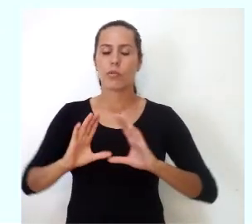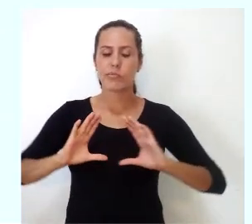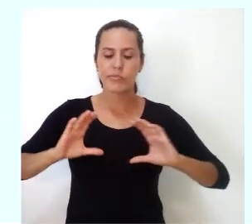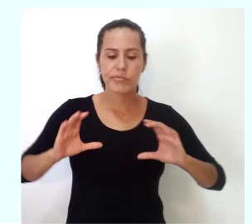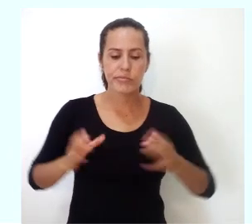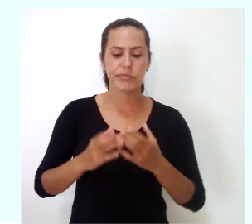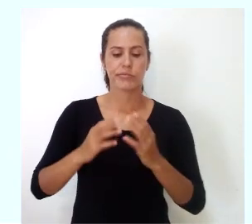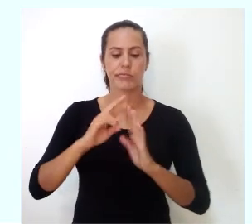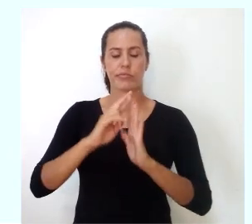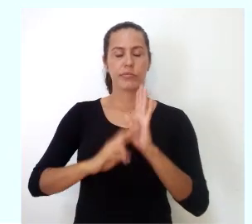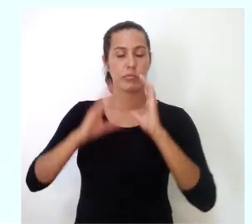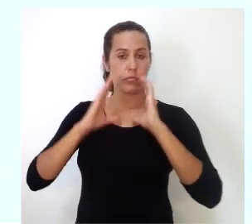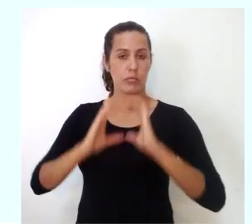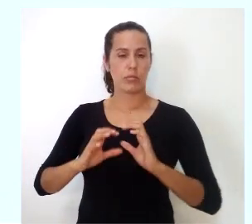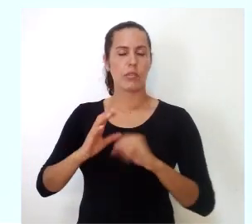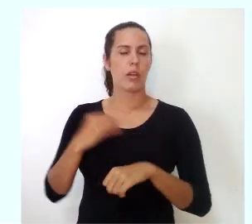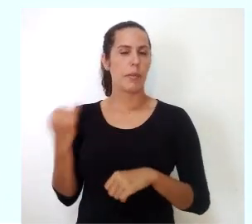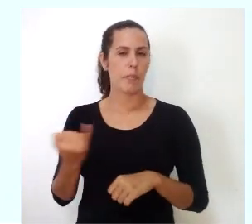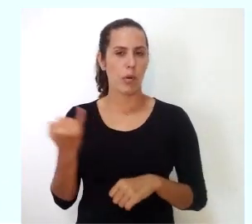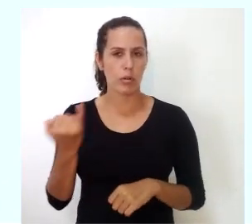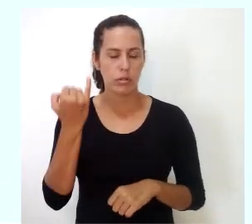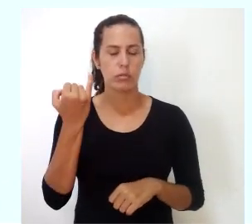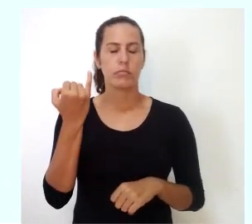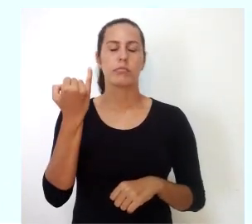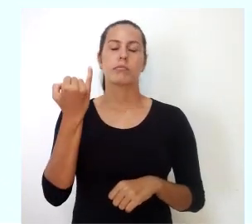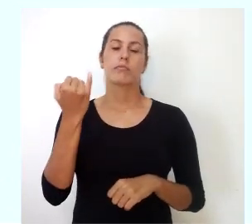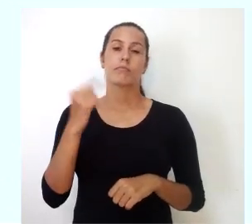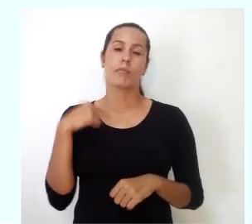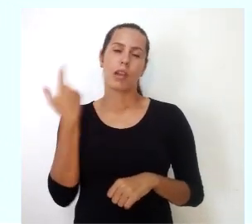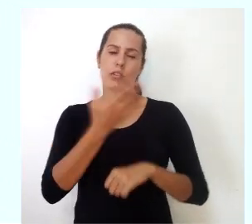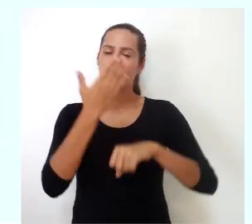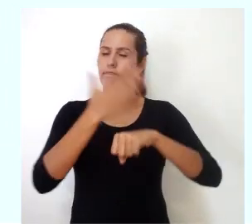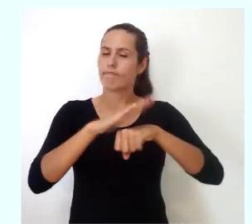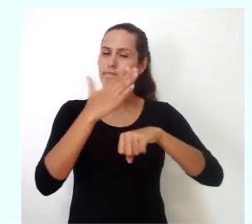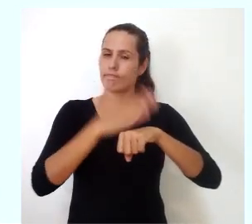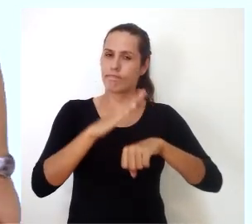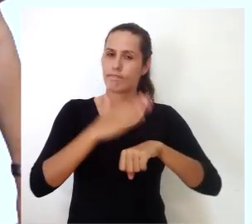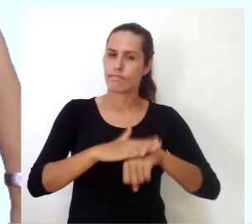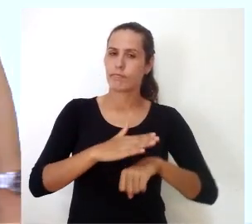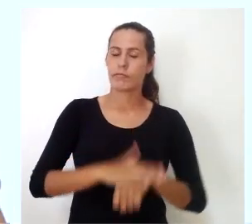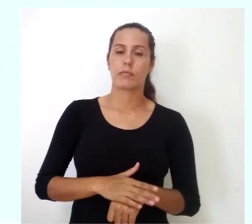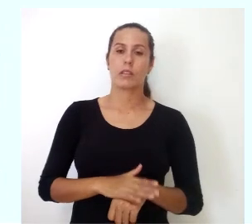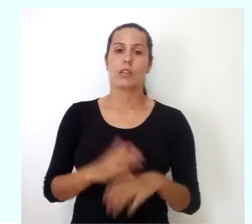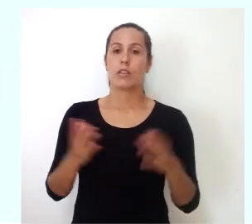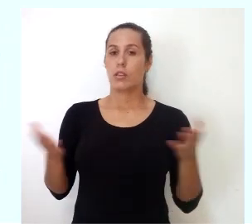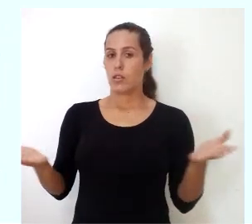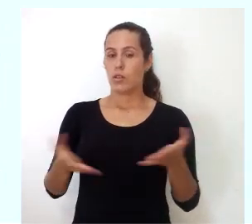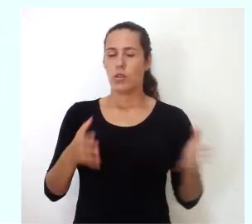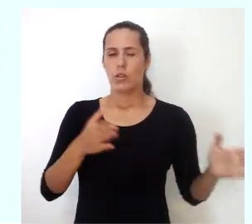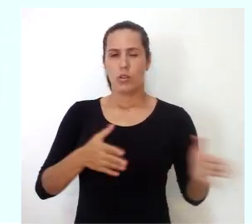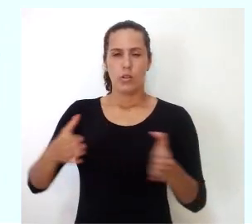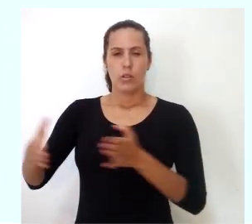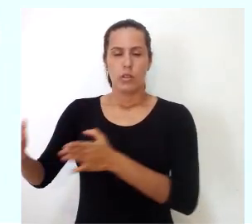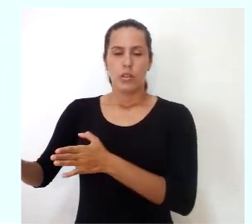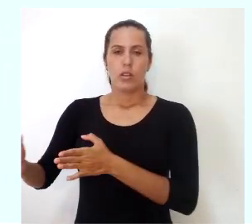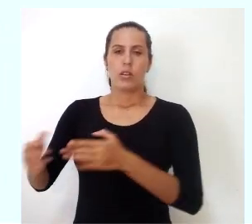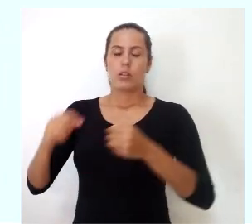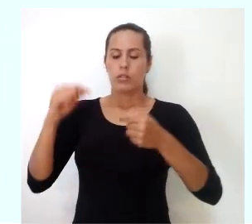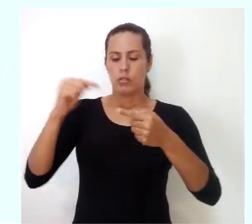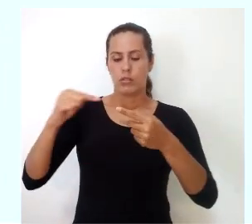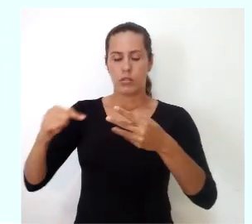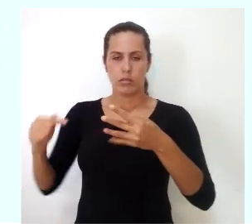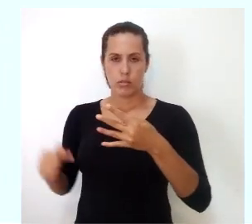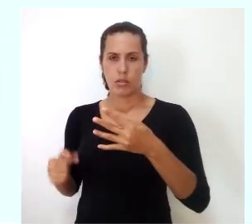ética e da conduta. É importante colocá-la em prática. É importante saber o seguinte: nessa série que nós temos